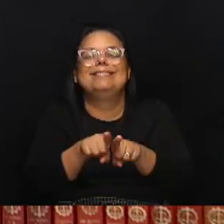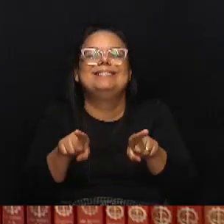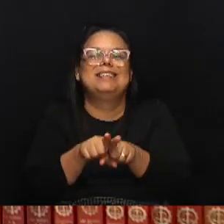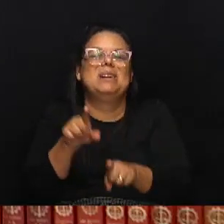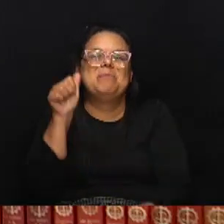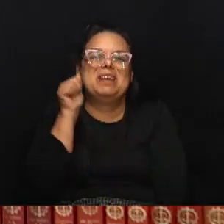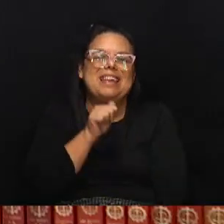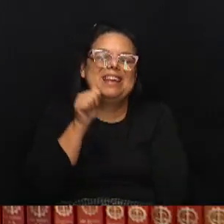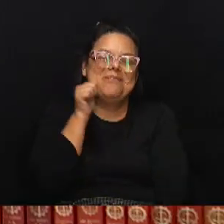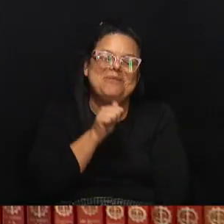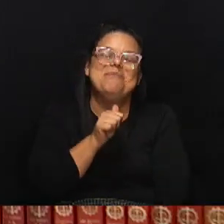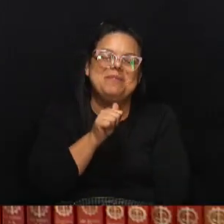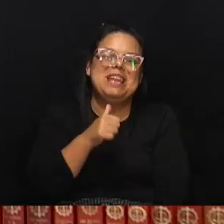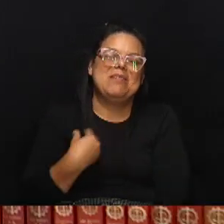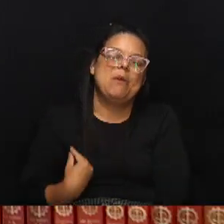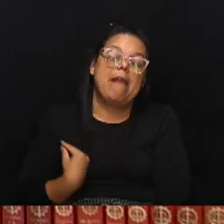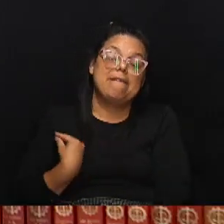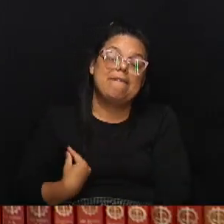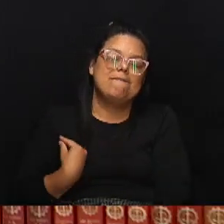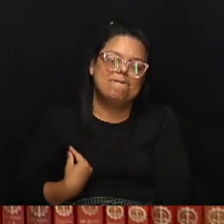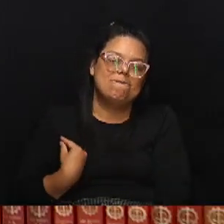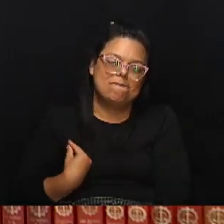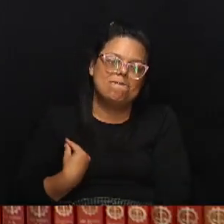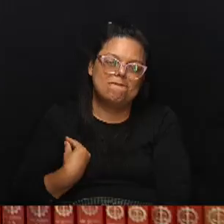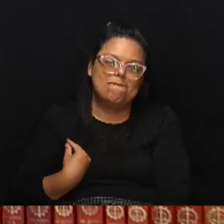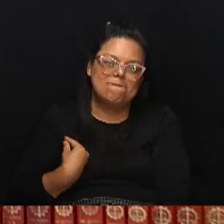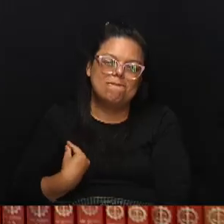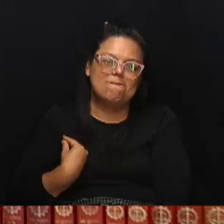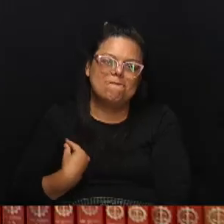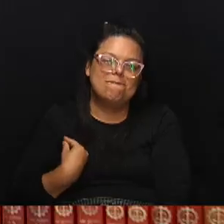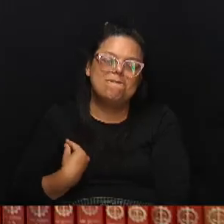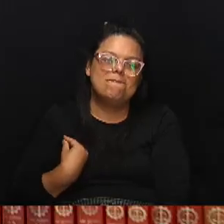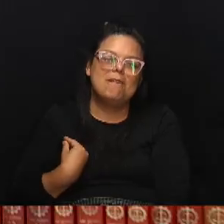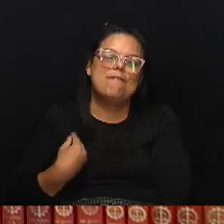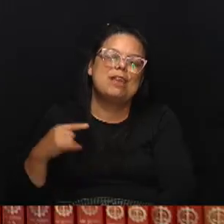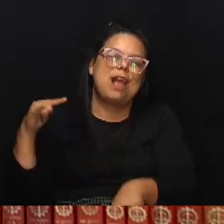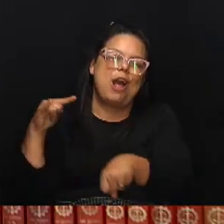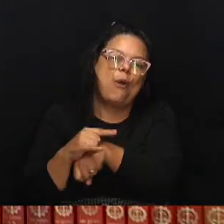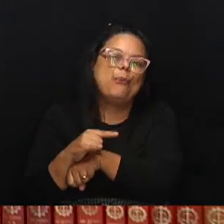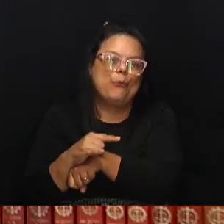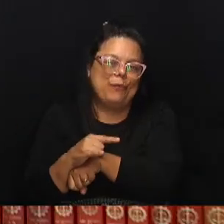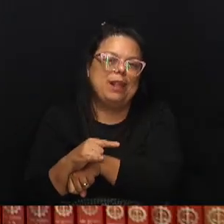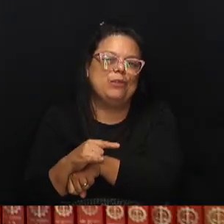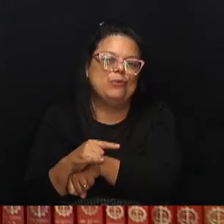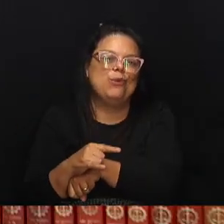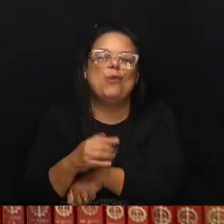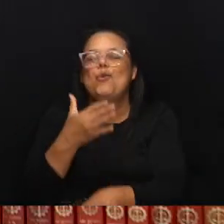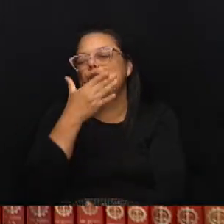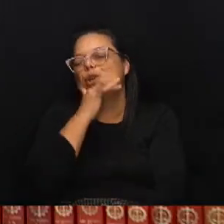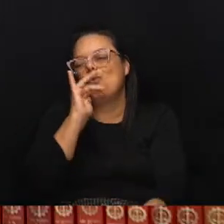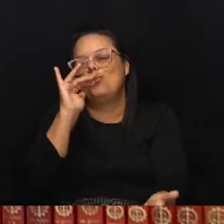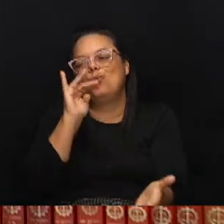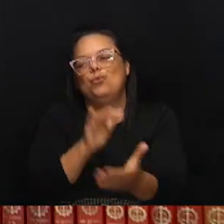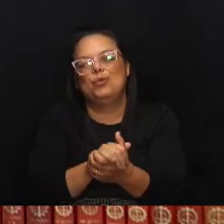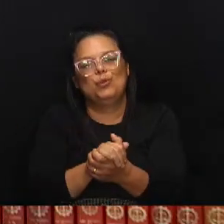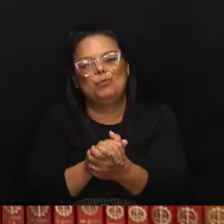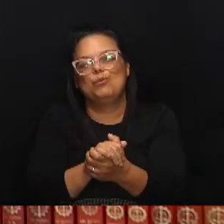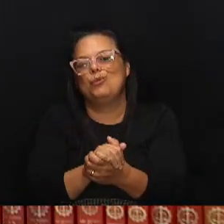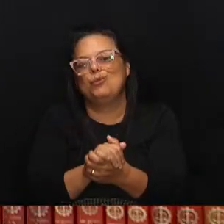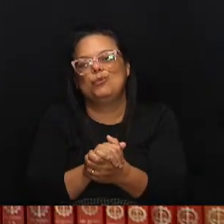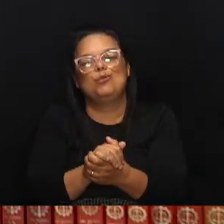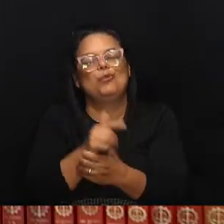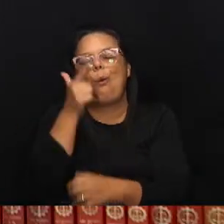que sobreviviam ao adultério aos quais o marido não conseguiu